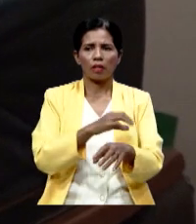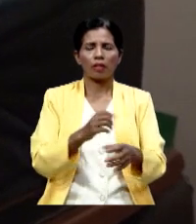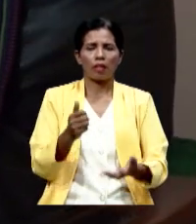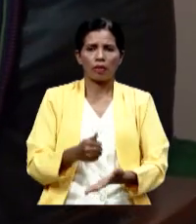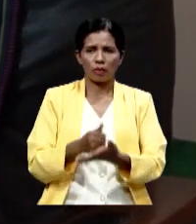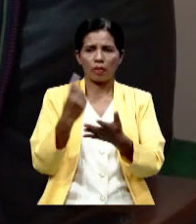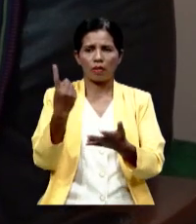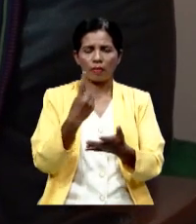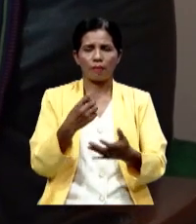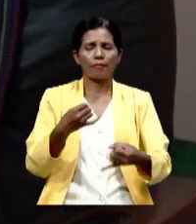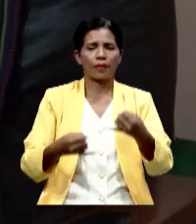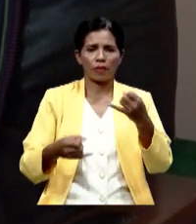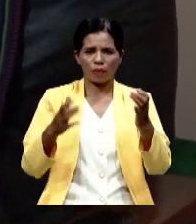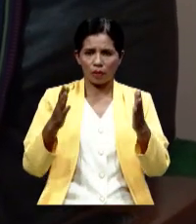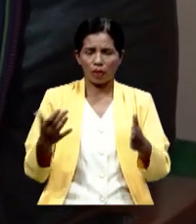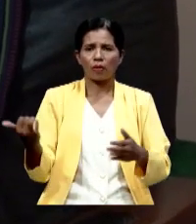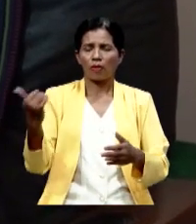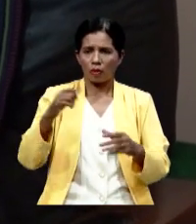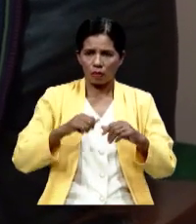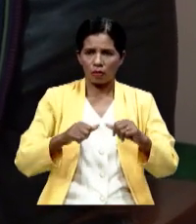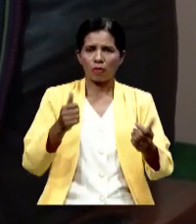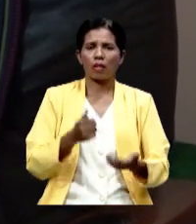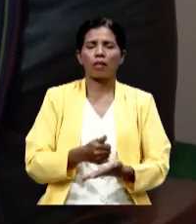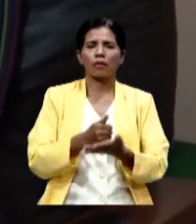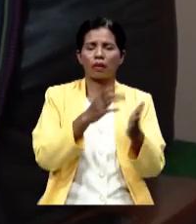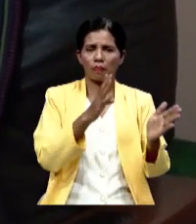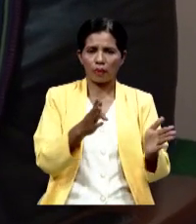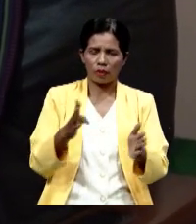fatin juiz sera continua atende processo